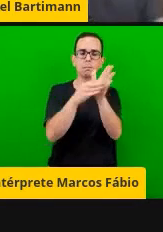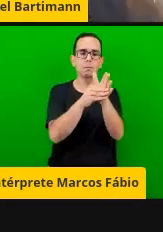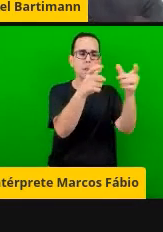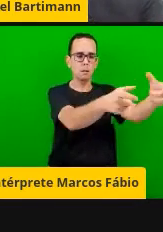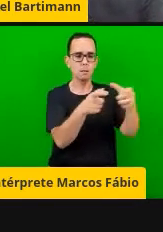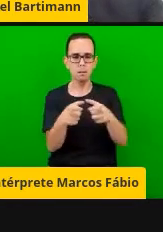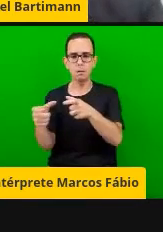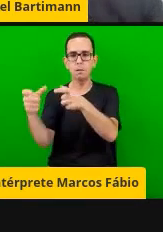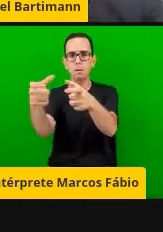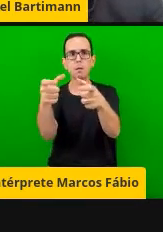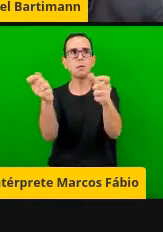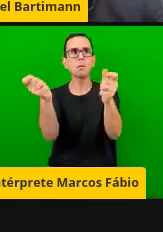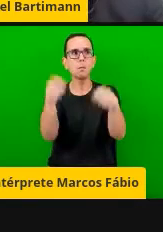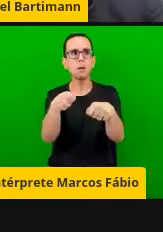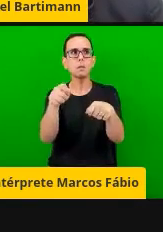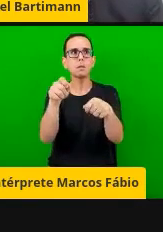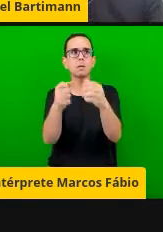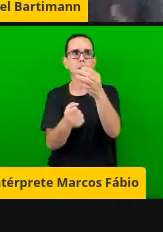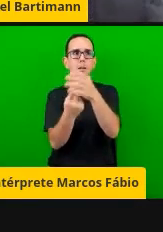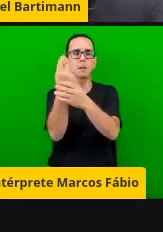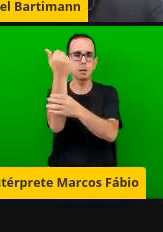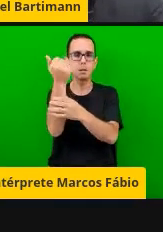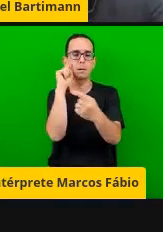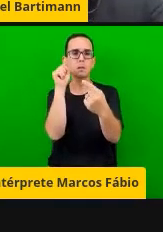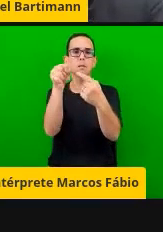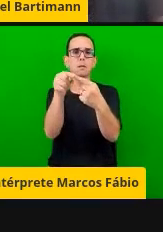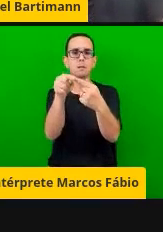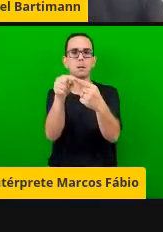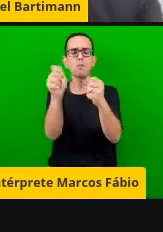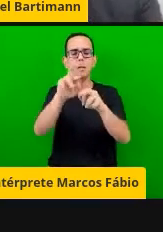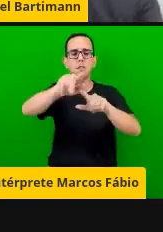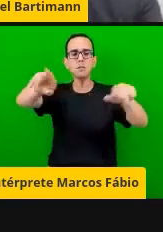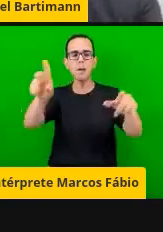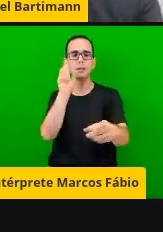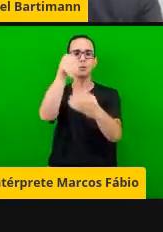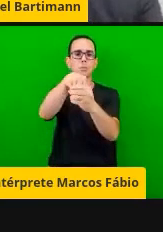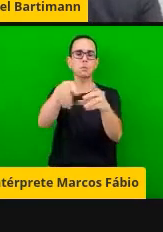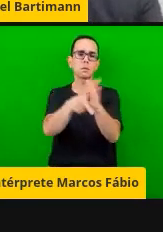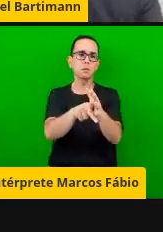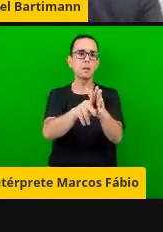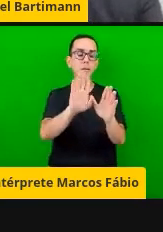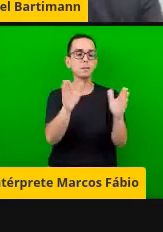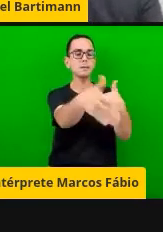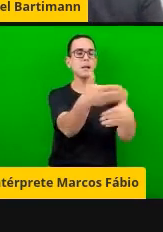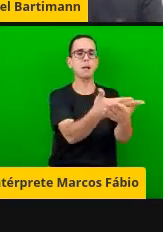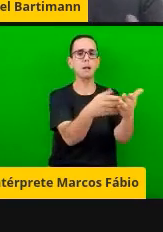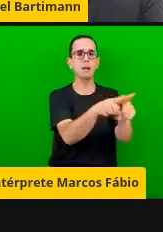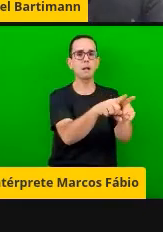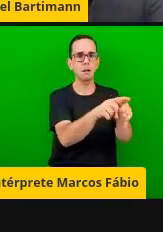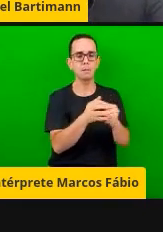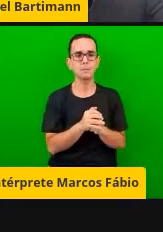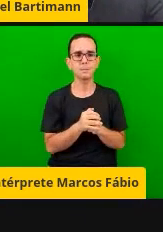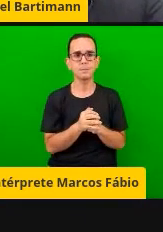capital estão presentes na vida cotidiana do aluno em diversos lugares, inclusive na sala de aula. E